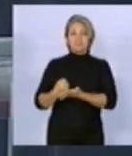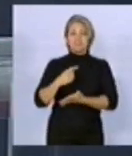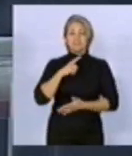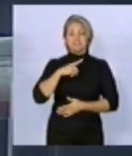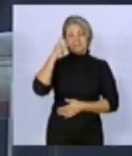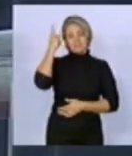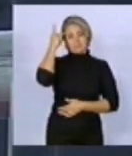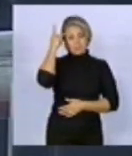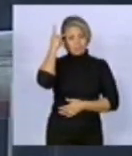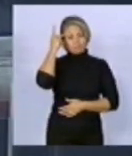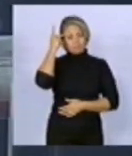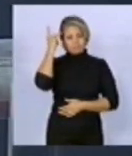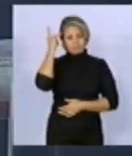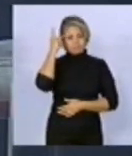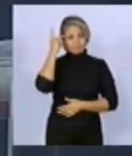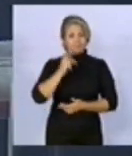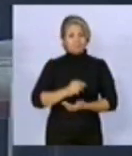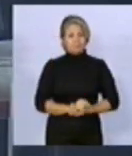paulo